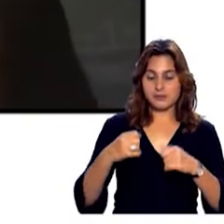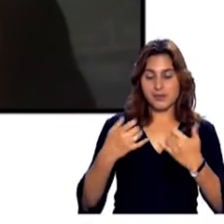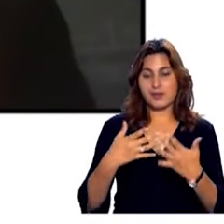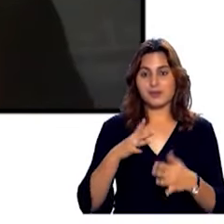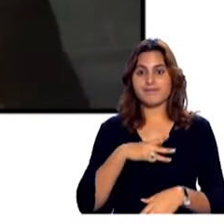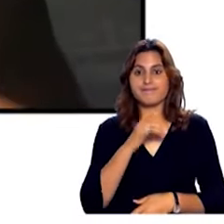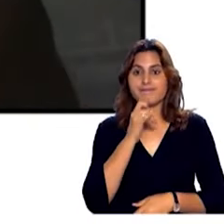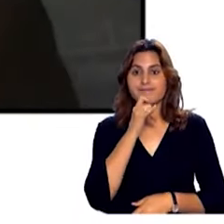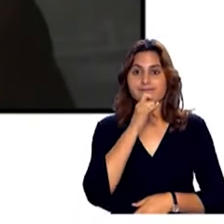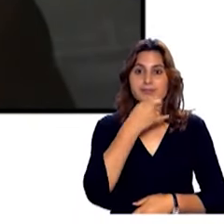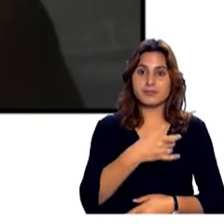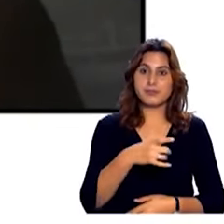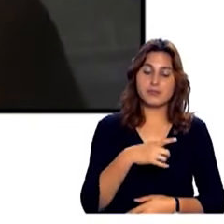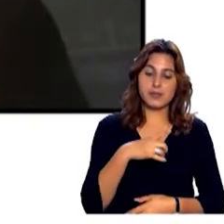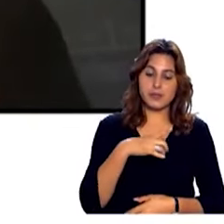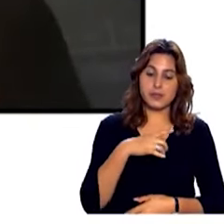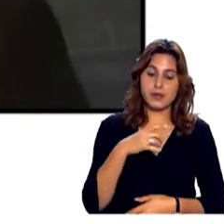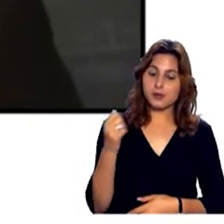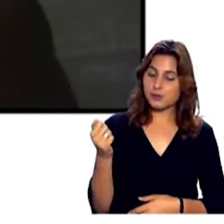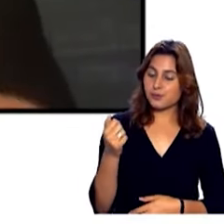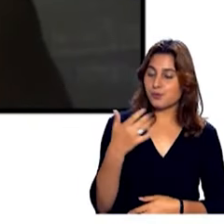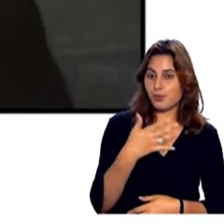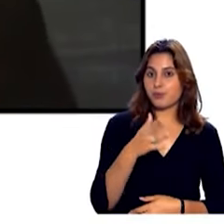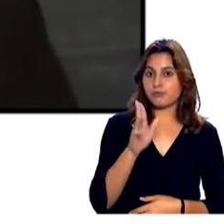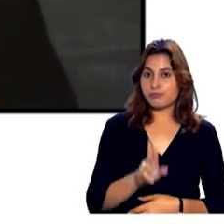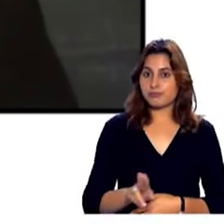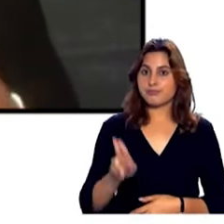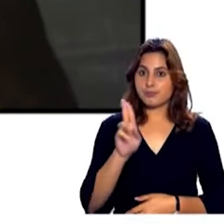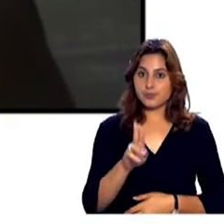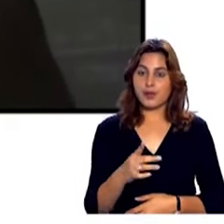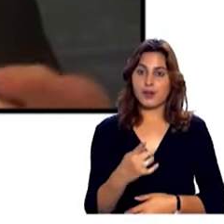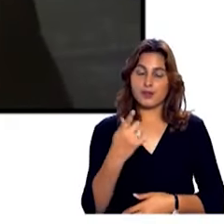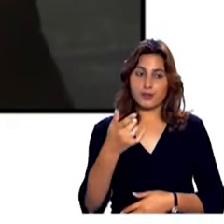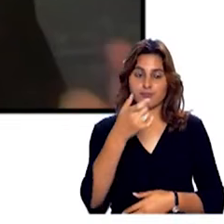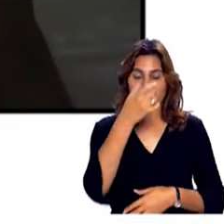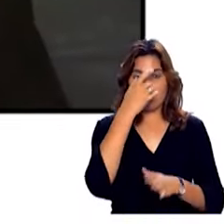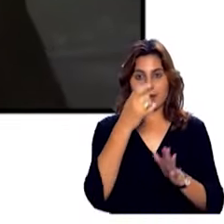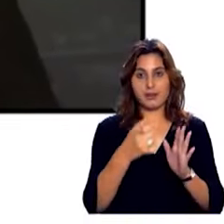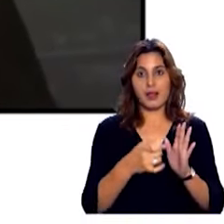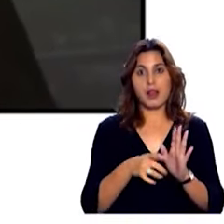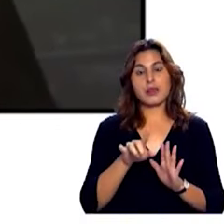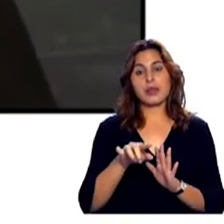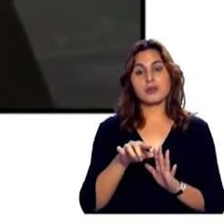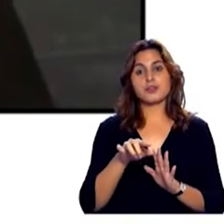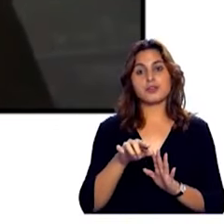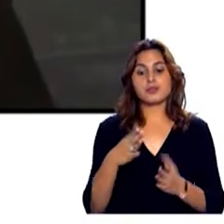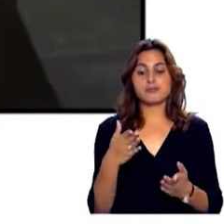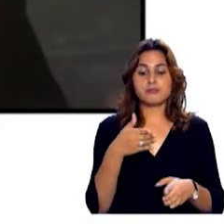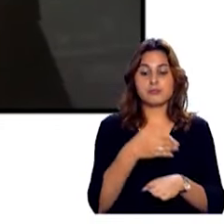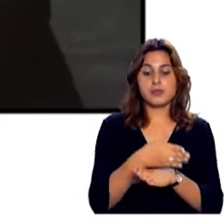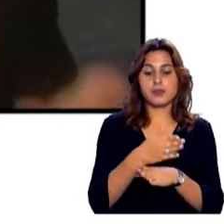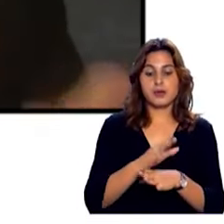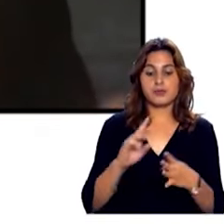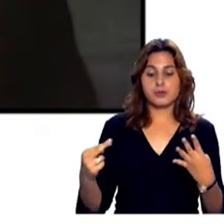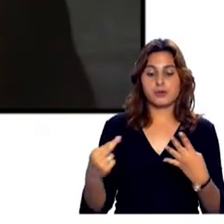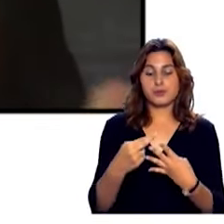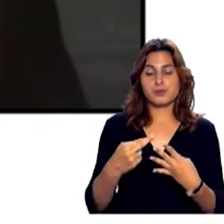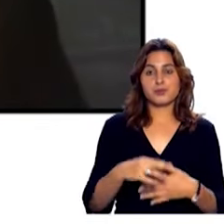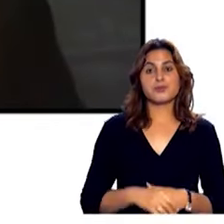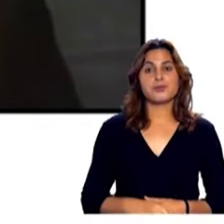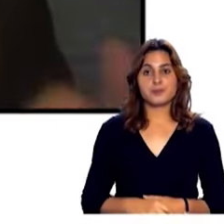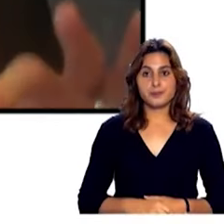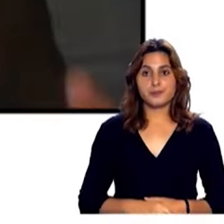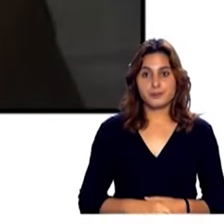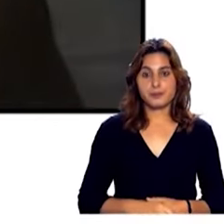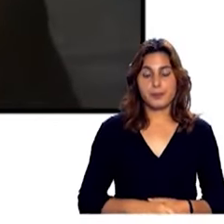tenha novamente usado um conceito vago para se definir um requisito de cabimento de um recurso né que é a